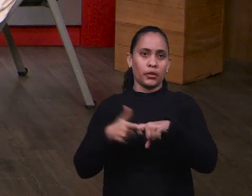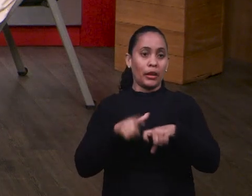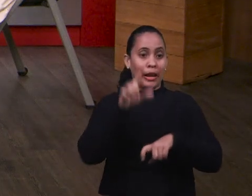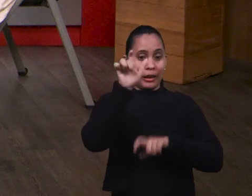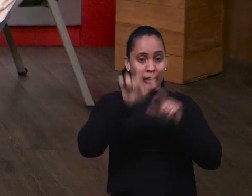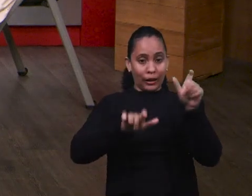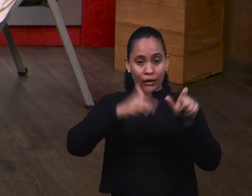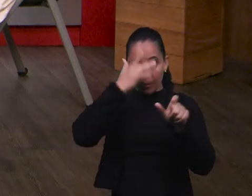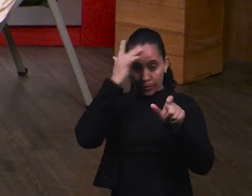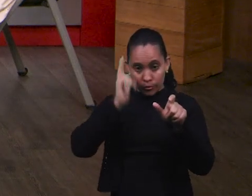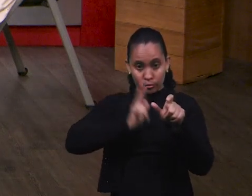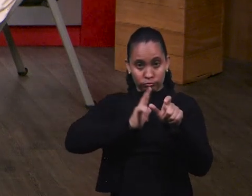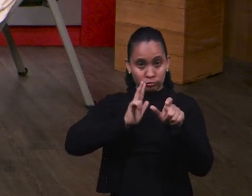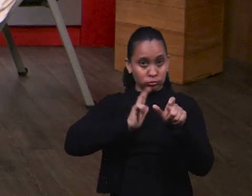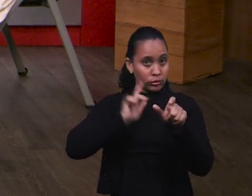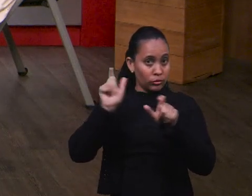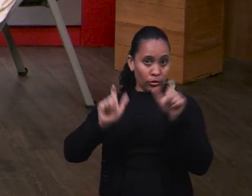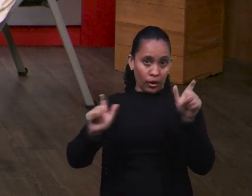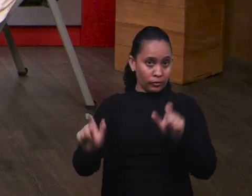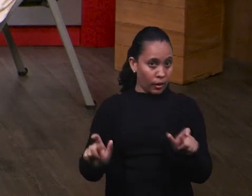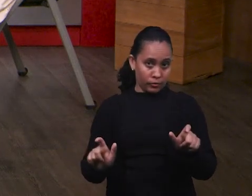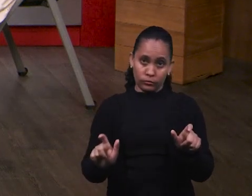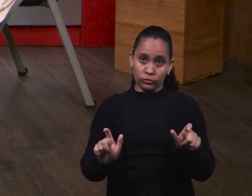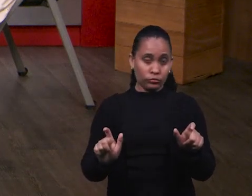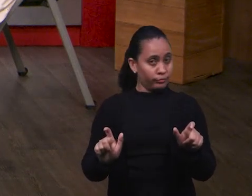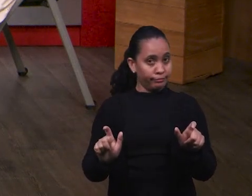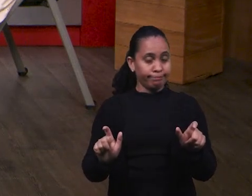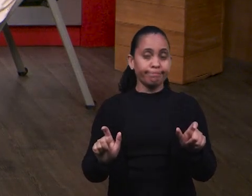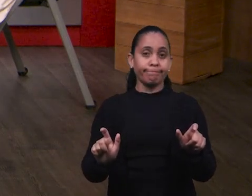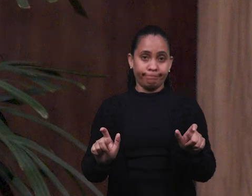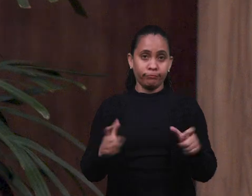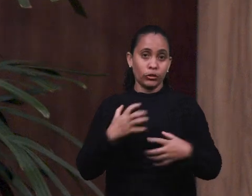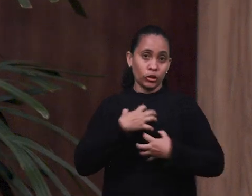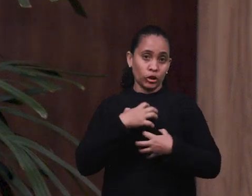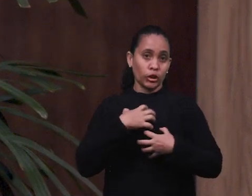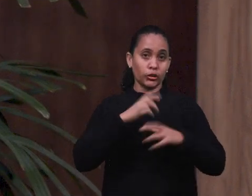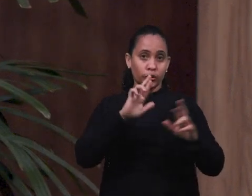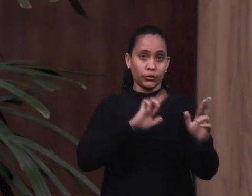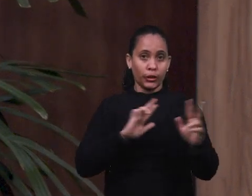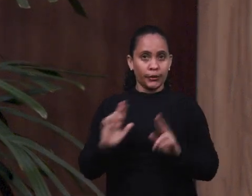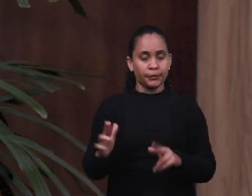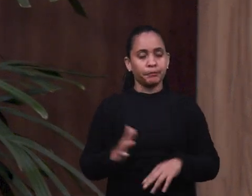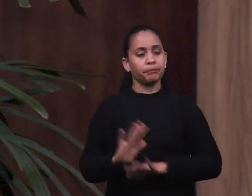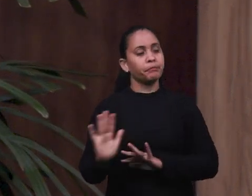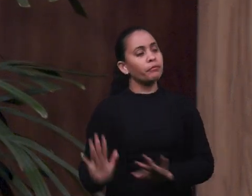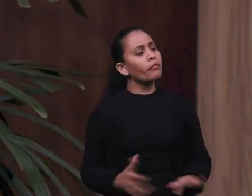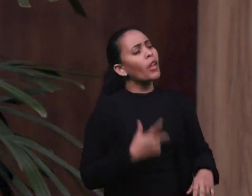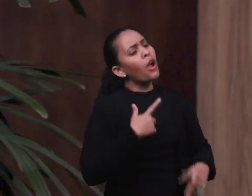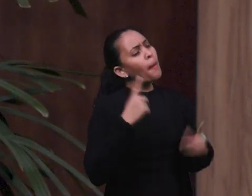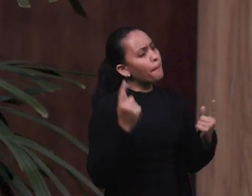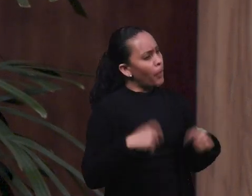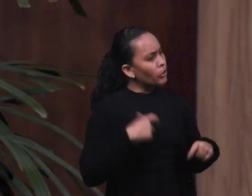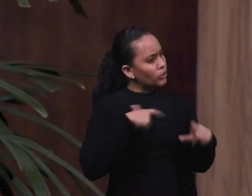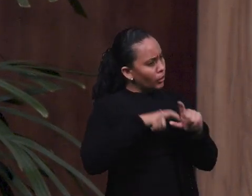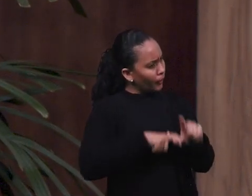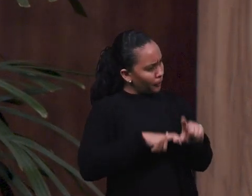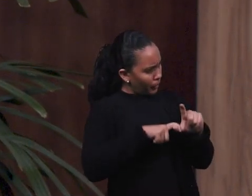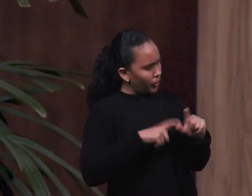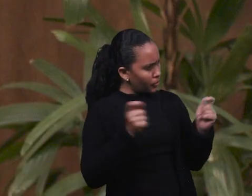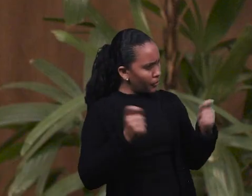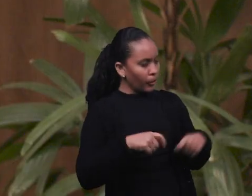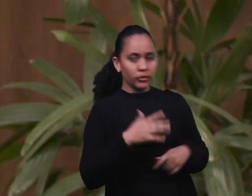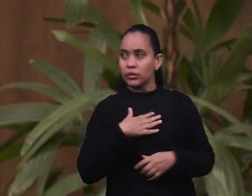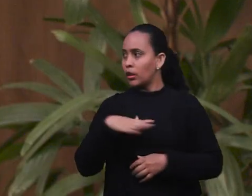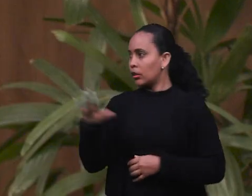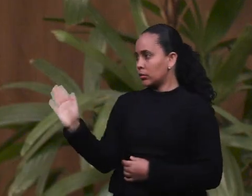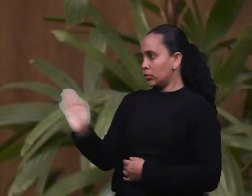porque cada indivíduo vai responder de um jeito. Muito interessante. E ele pode causar algum tipo de dependência? Não,